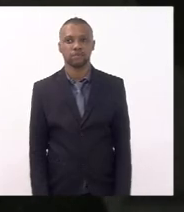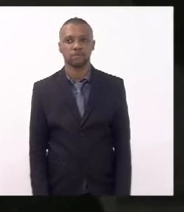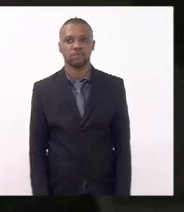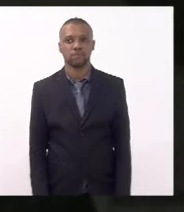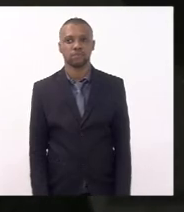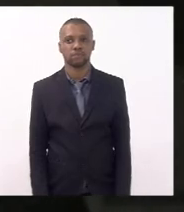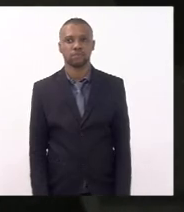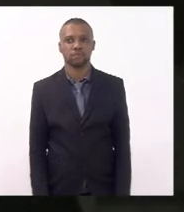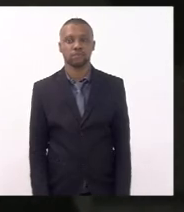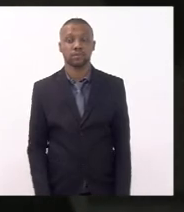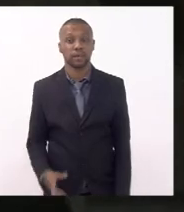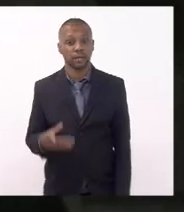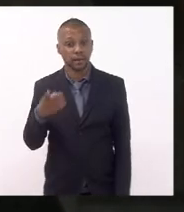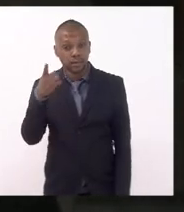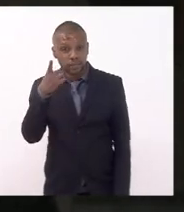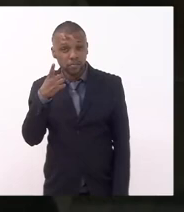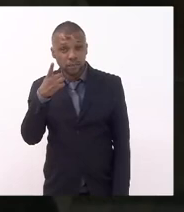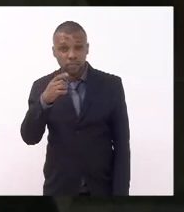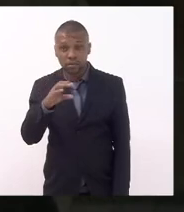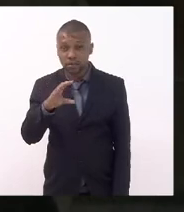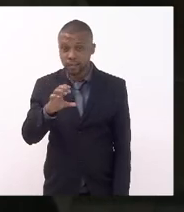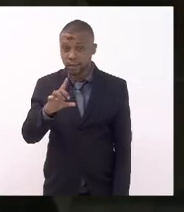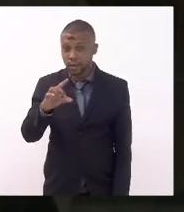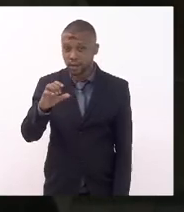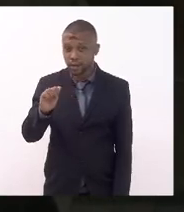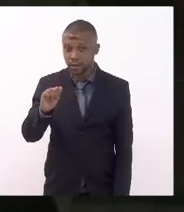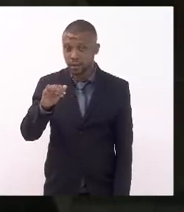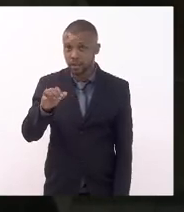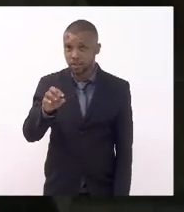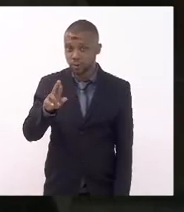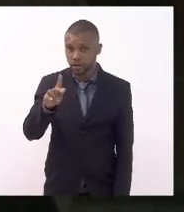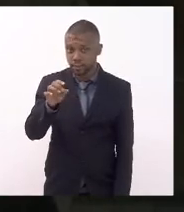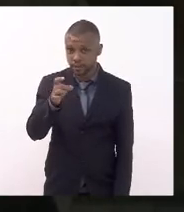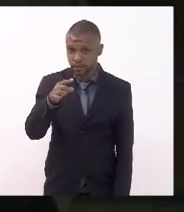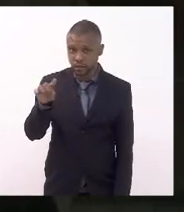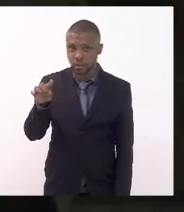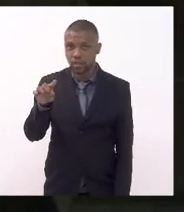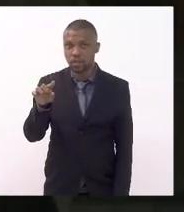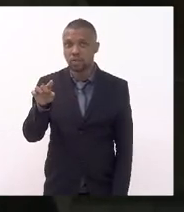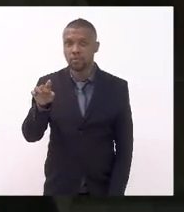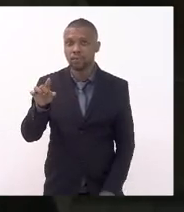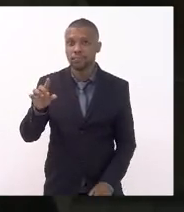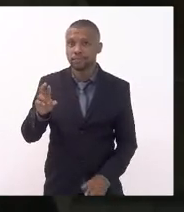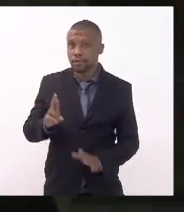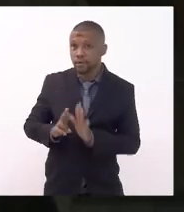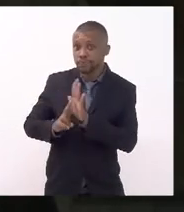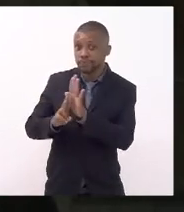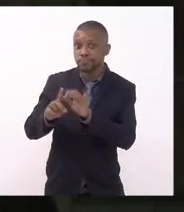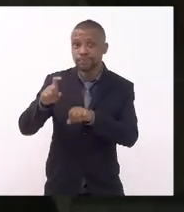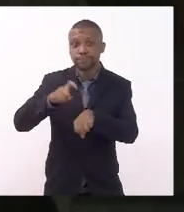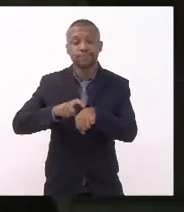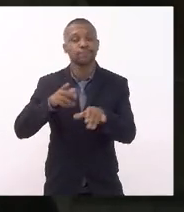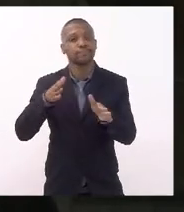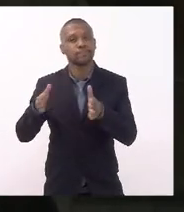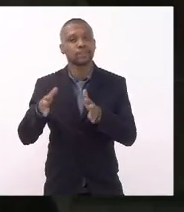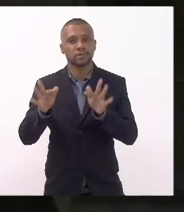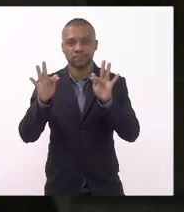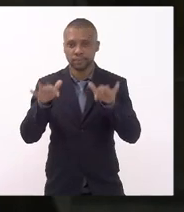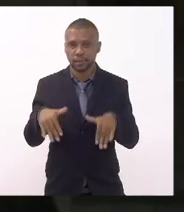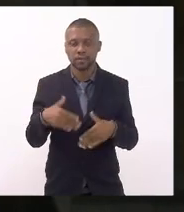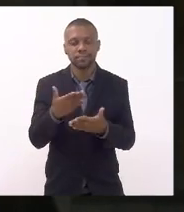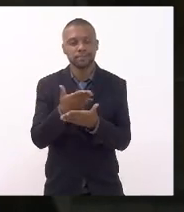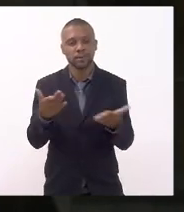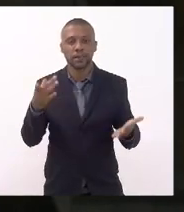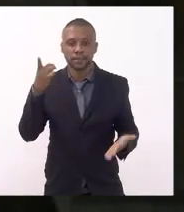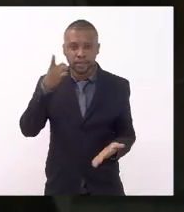Alô. Deputada Célia Jordão, que preside o expediente final, senhoras deputadas, senhores